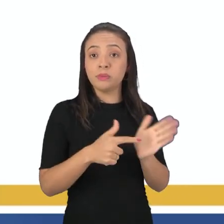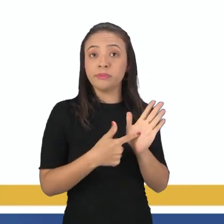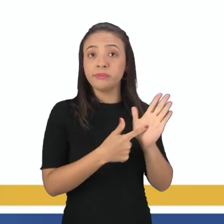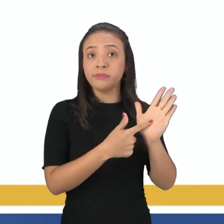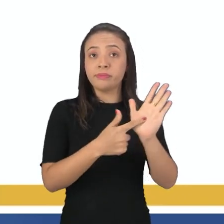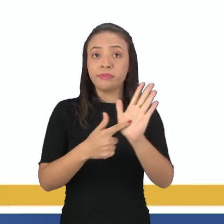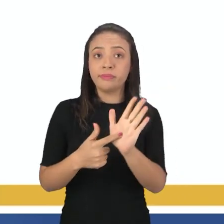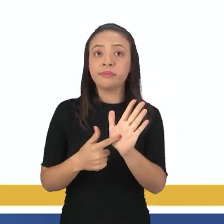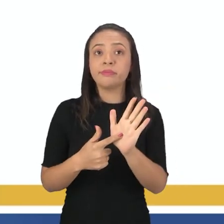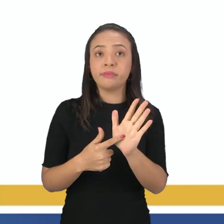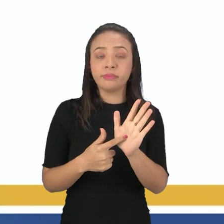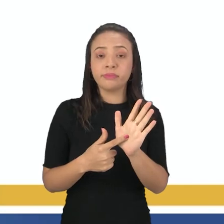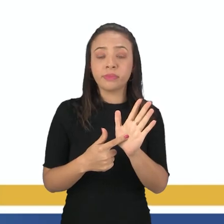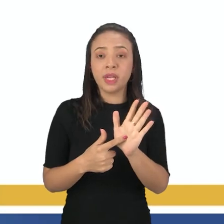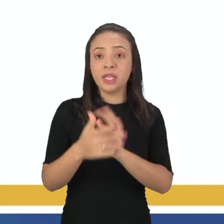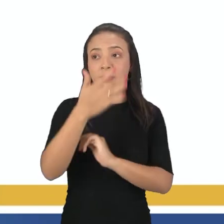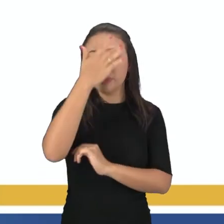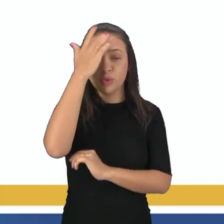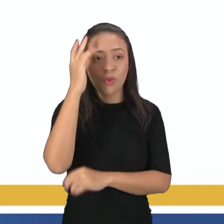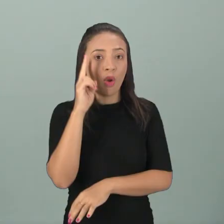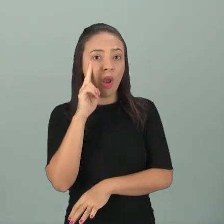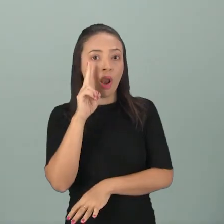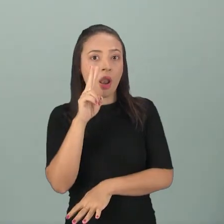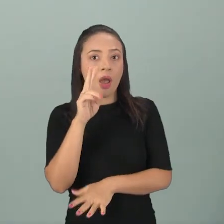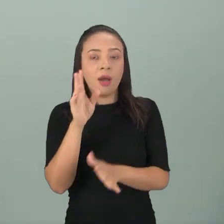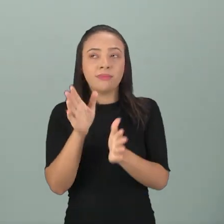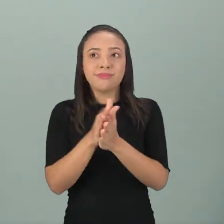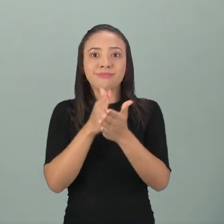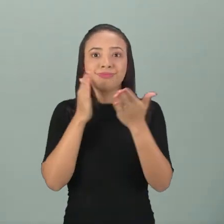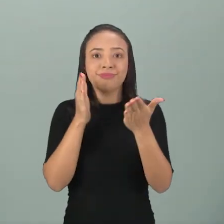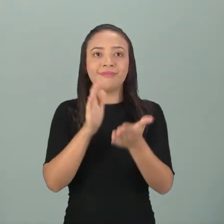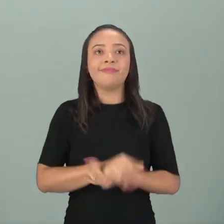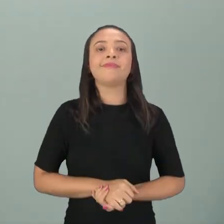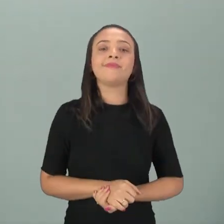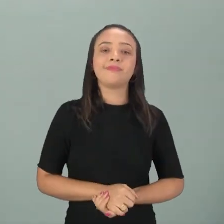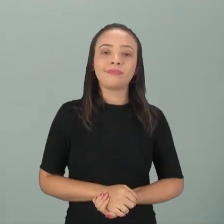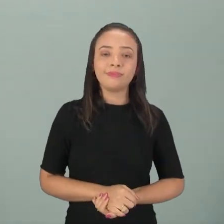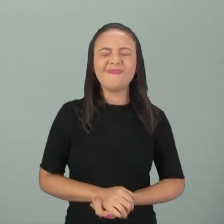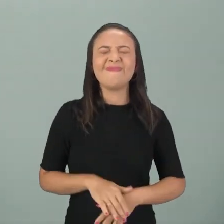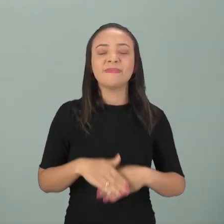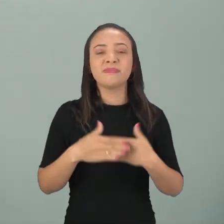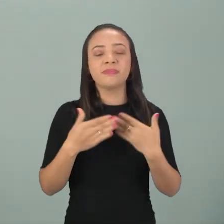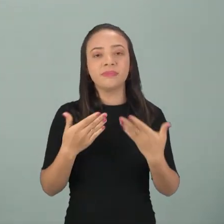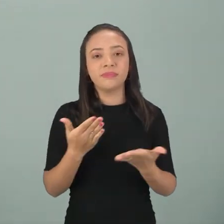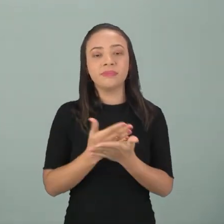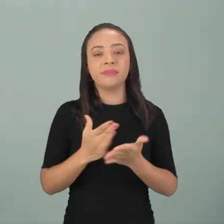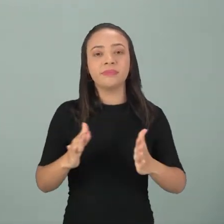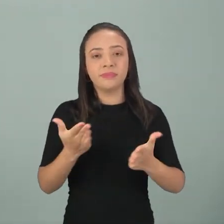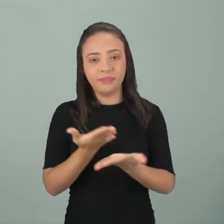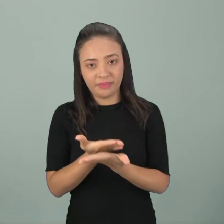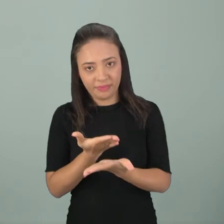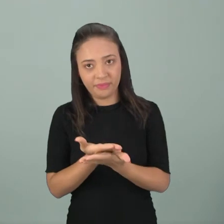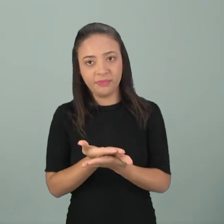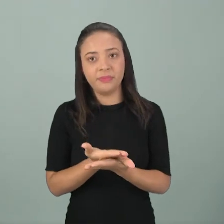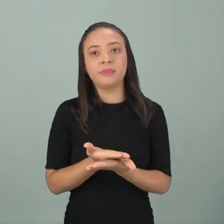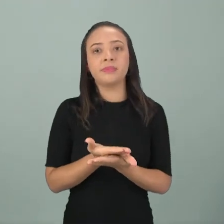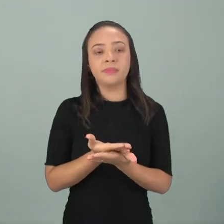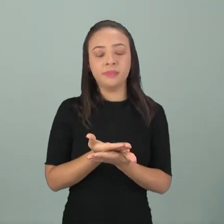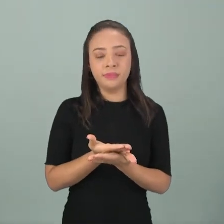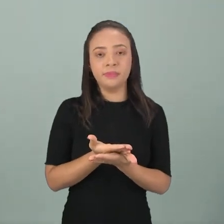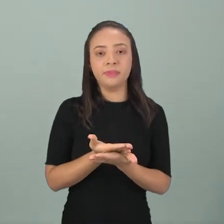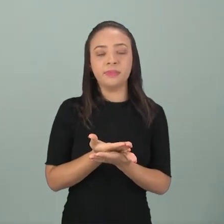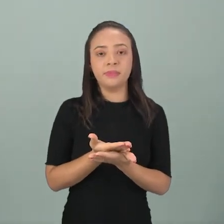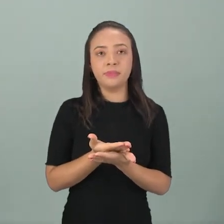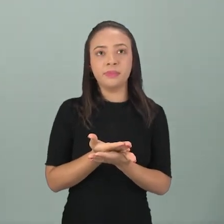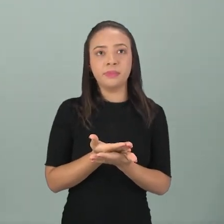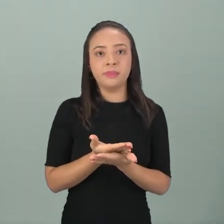expostos encantou os visitantes, ok? Então nós vamos terminar por aqui a nossa aula, o